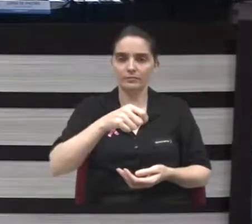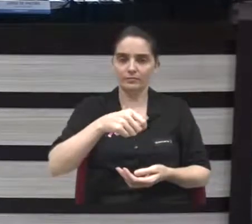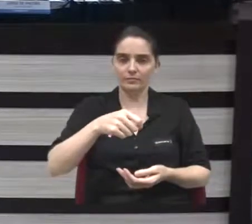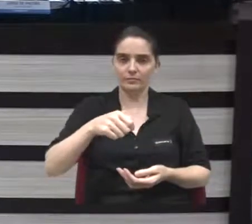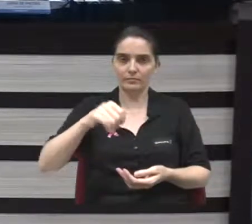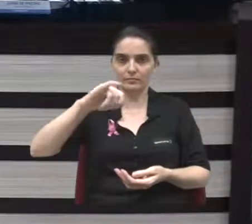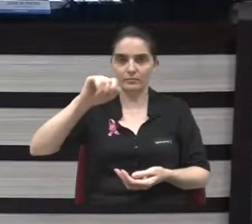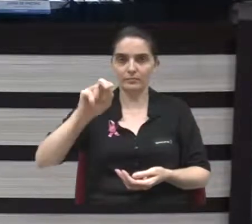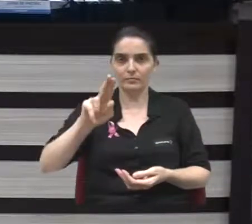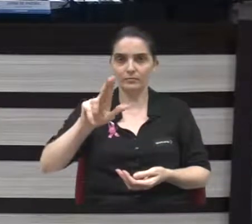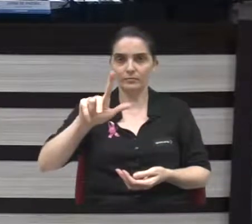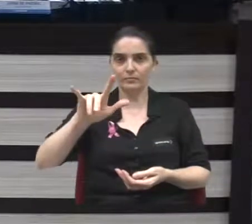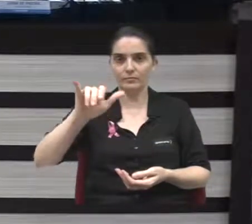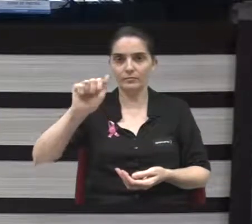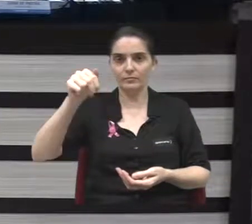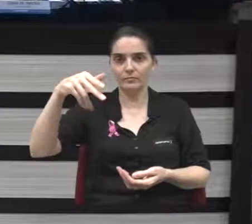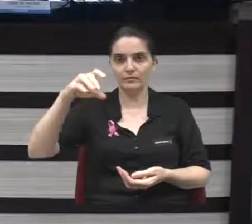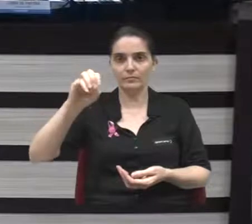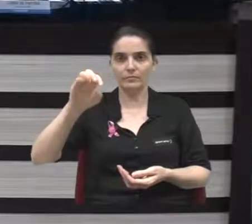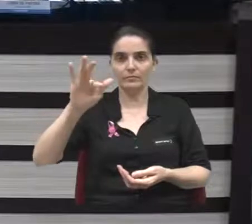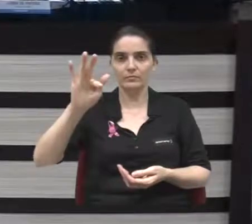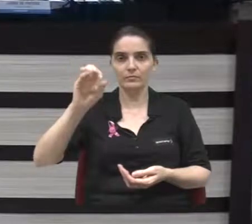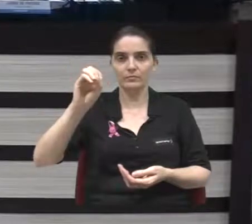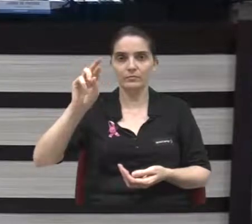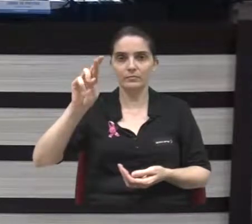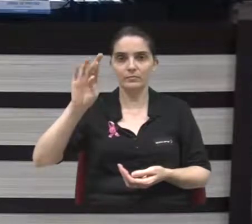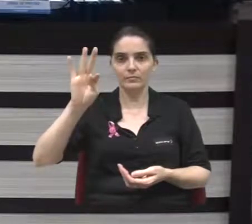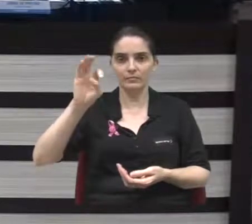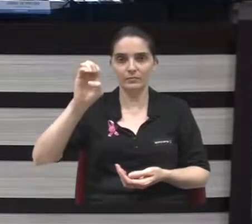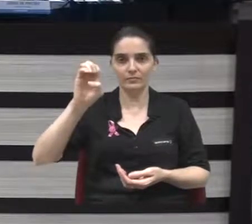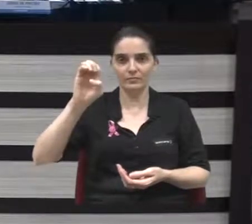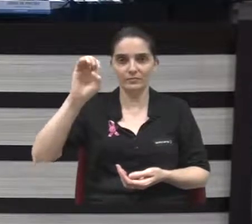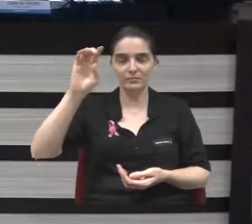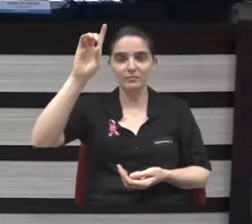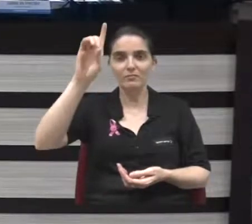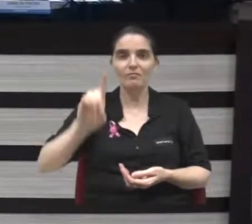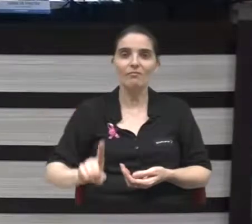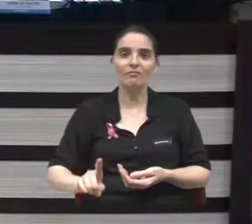Forte, diretor de licenciamento.